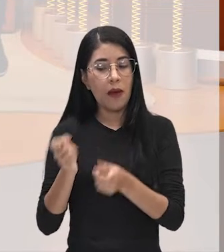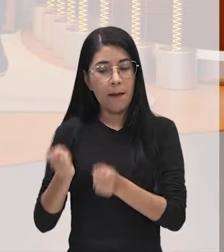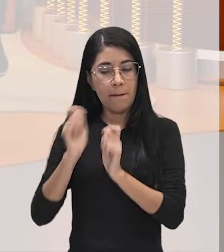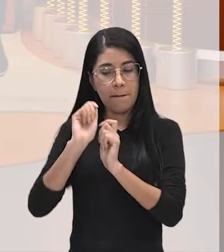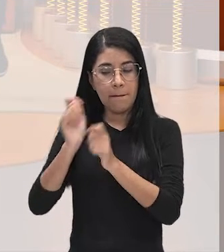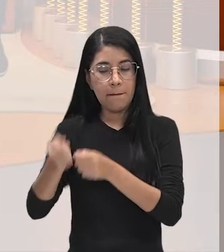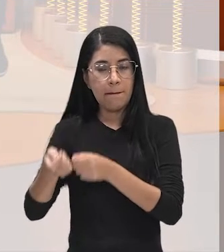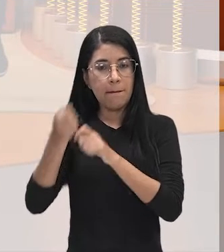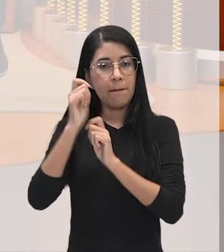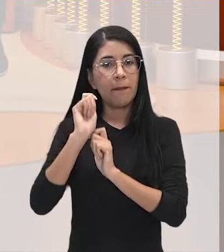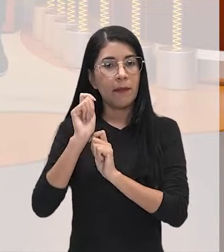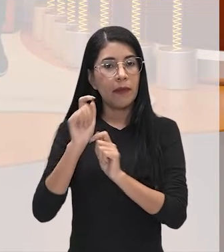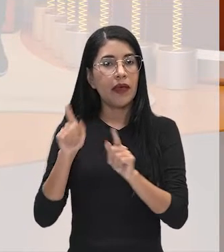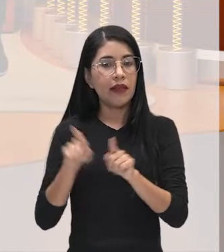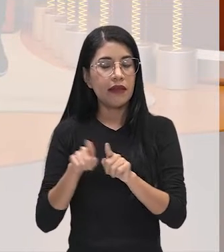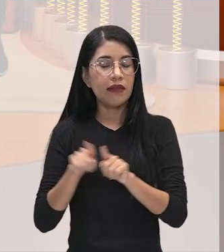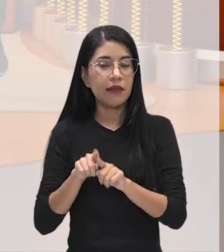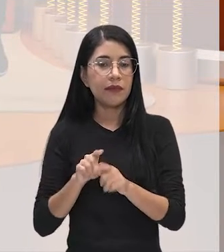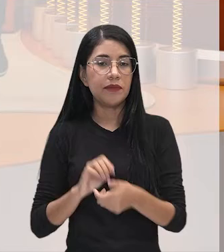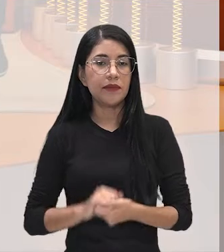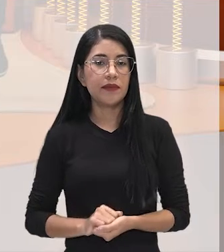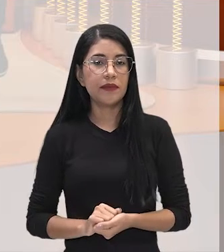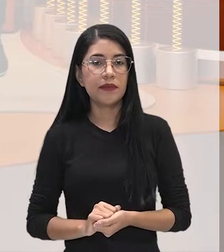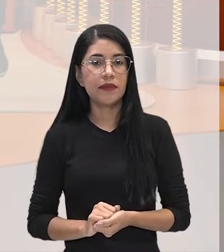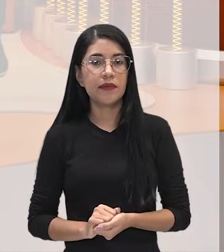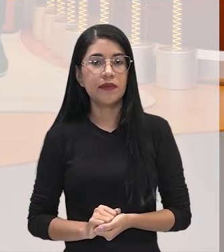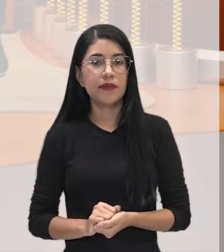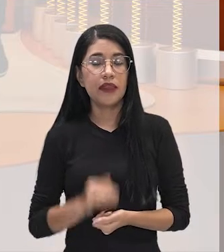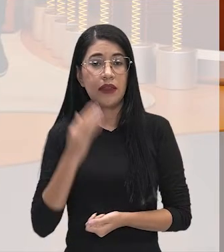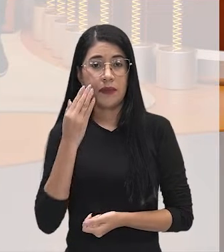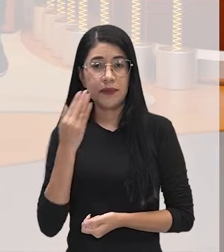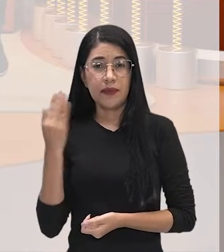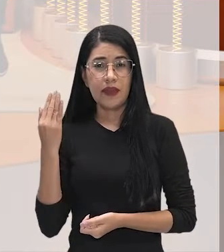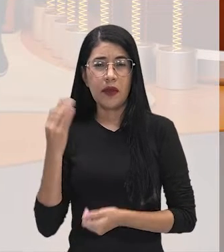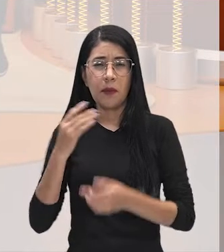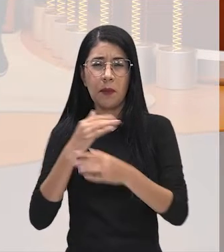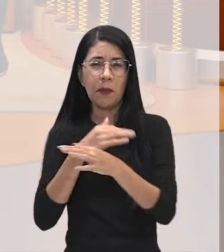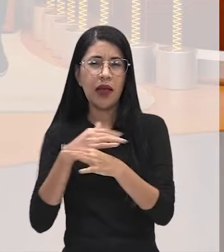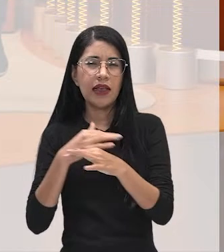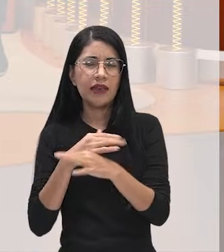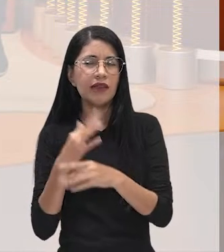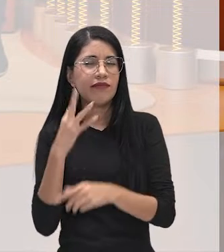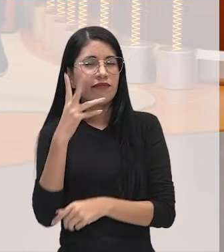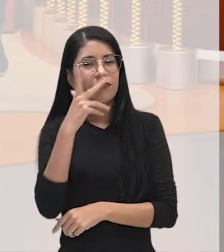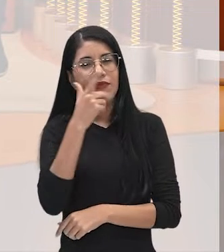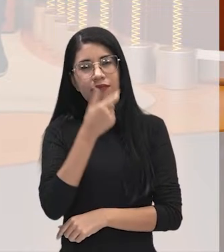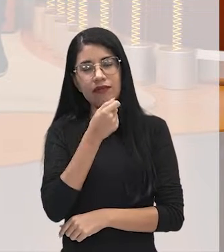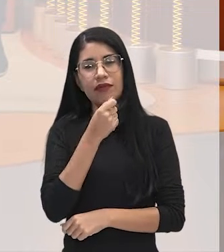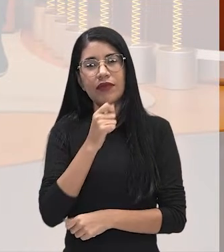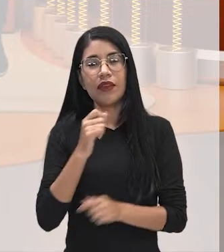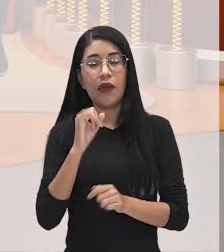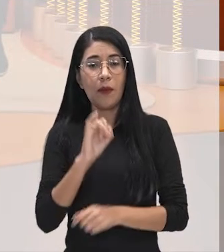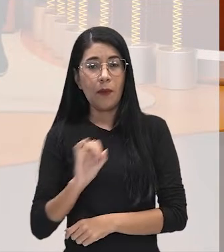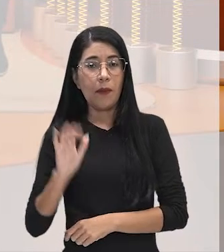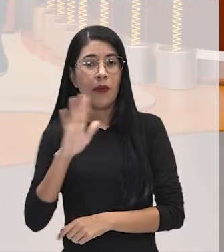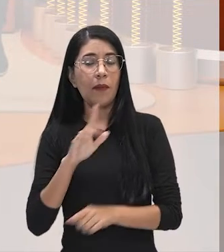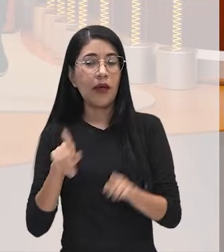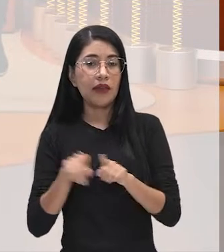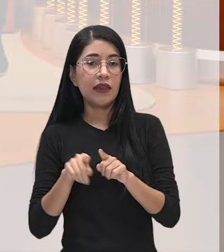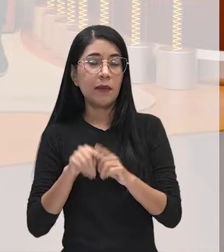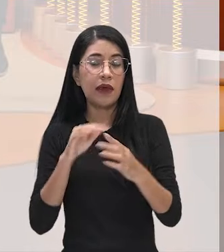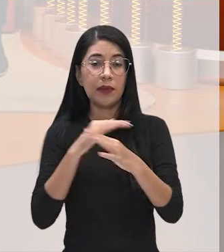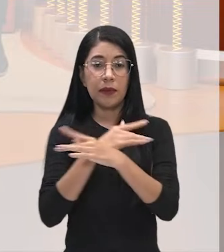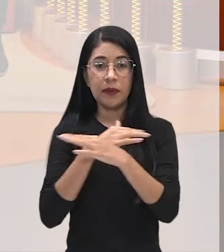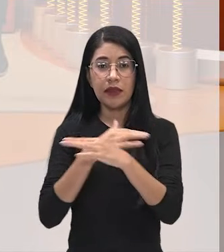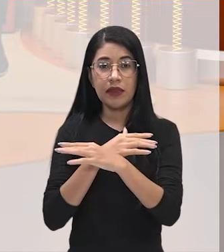pesca, ok? Então, olha só, acompanha aí comigo, olha que cidadezinha bonitinha. Essa é uma imagem também de uma